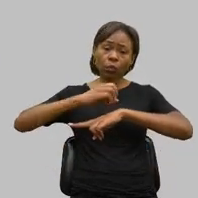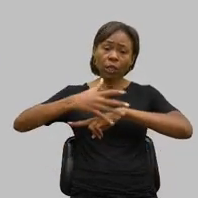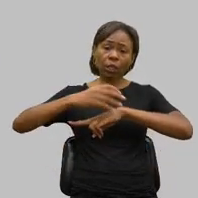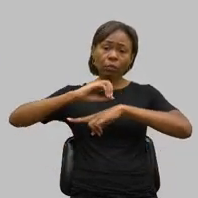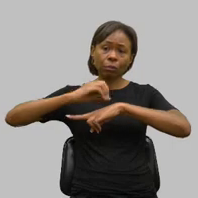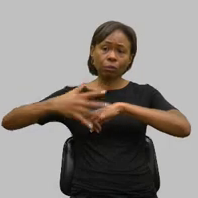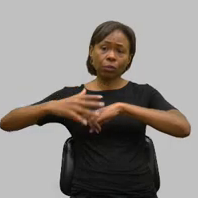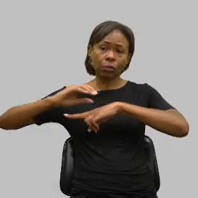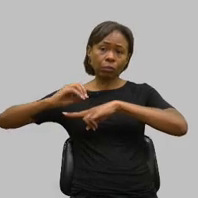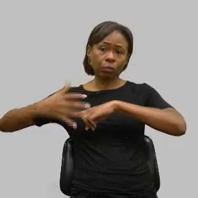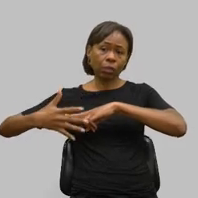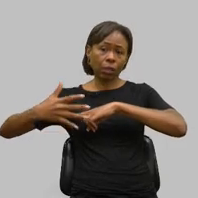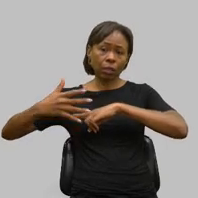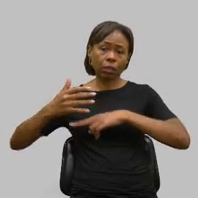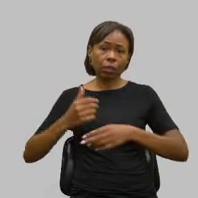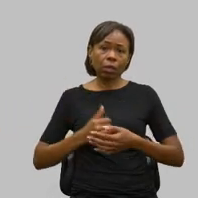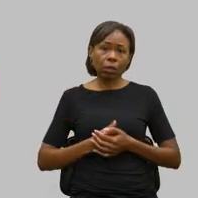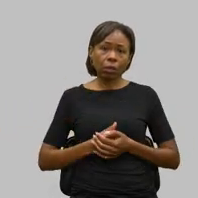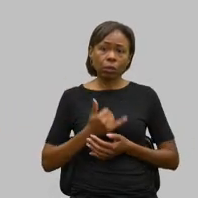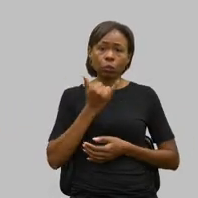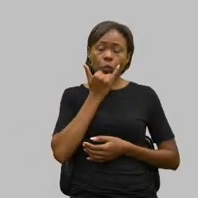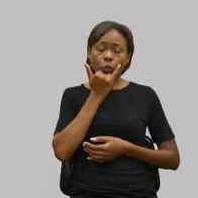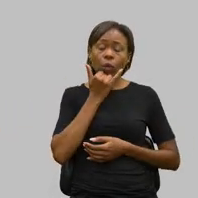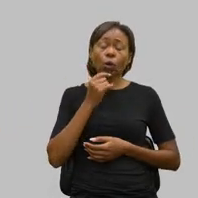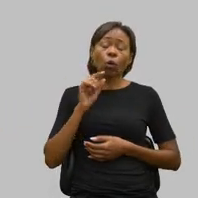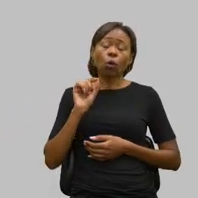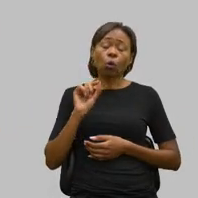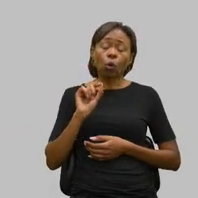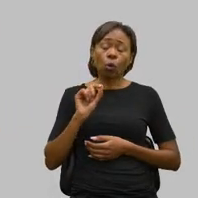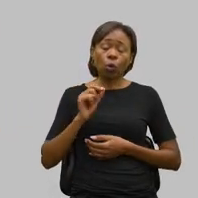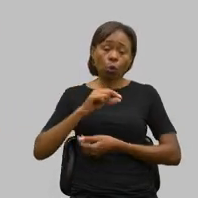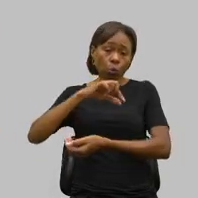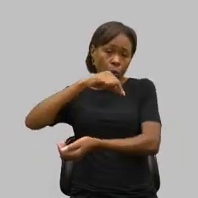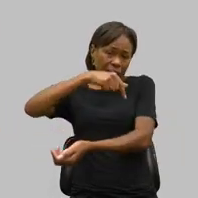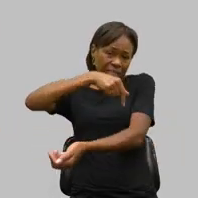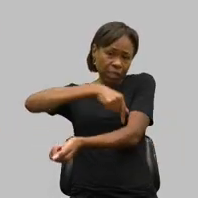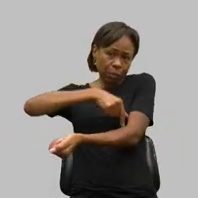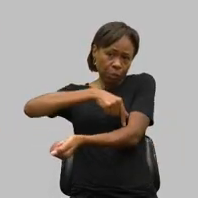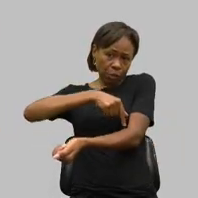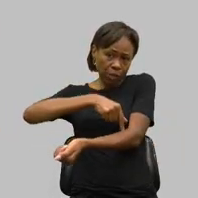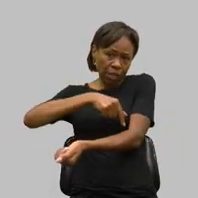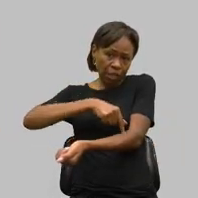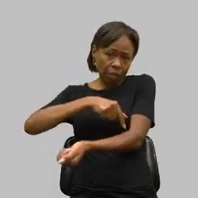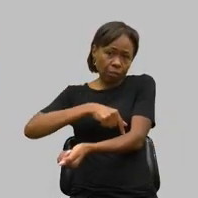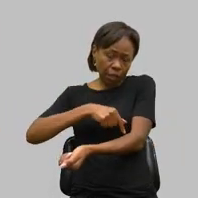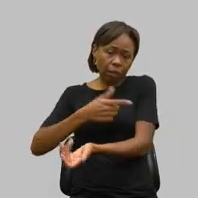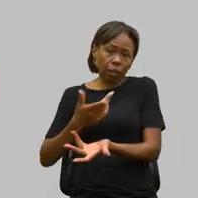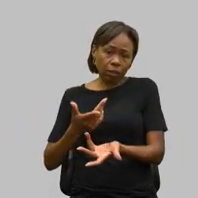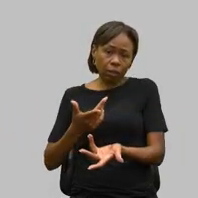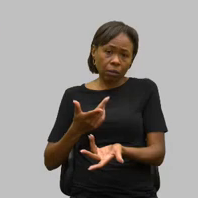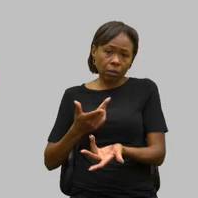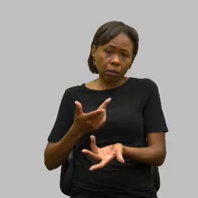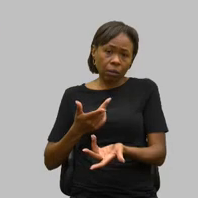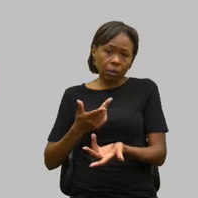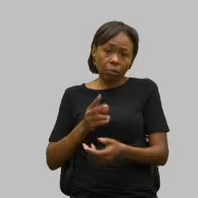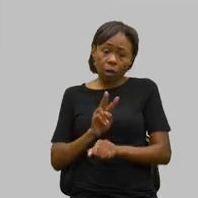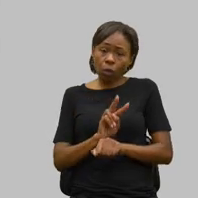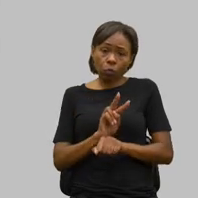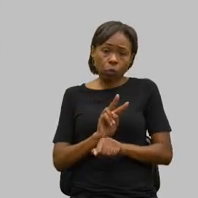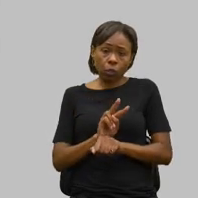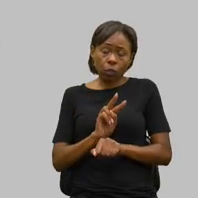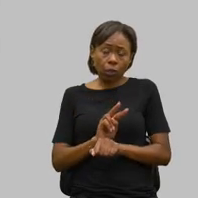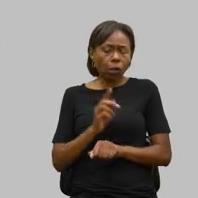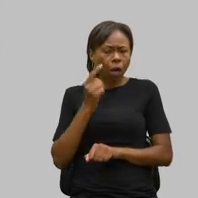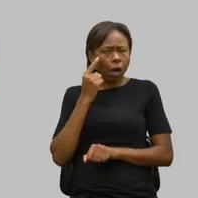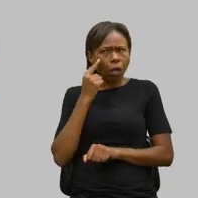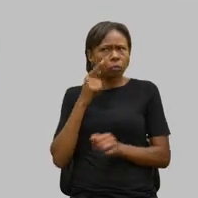paliativa. Paliativa. Aí eu fiz um levantamento do que é o custo numa unidade, do